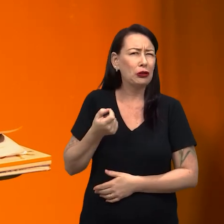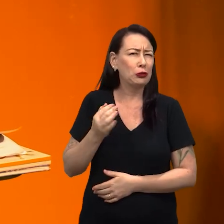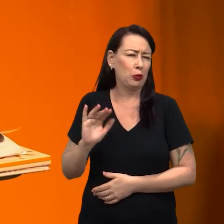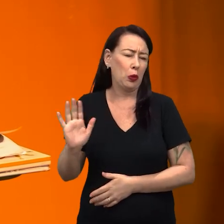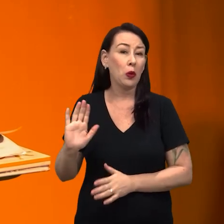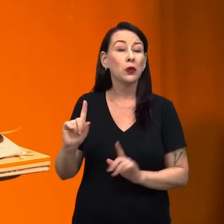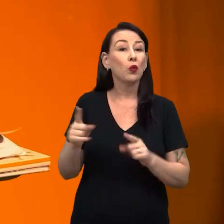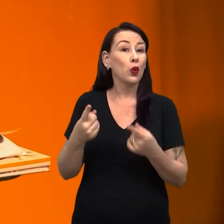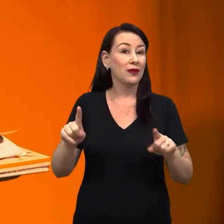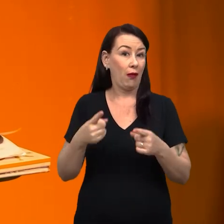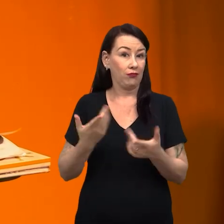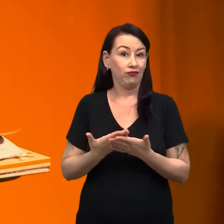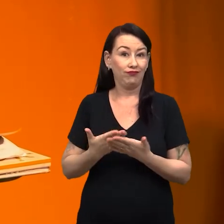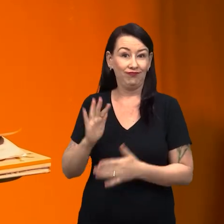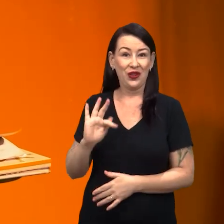estudar música.